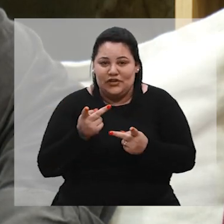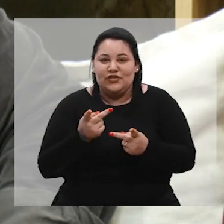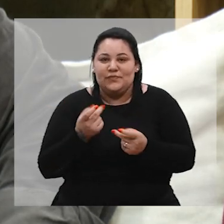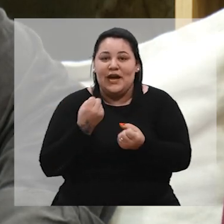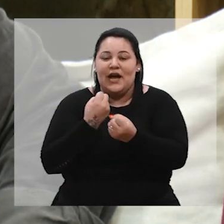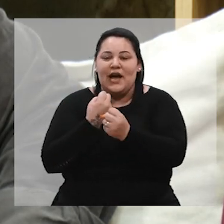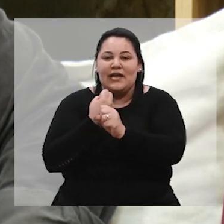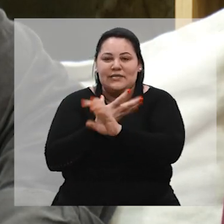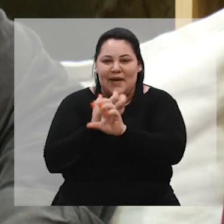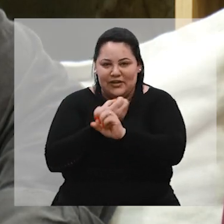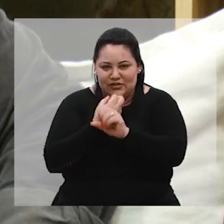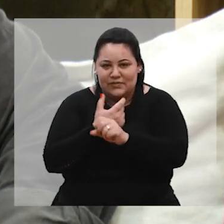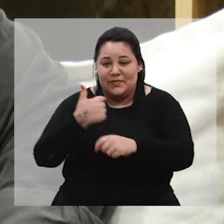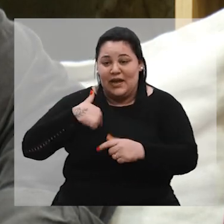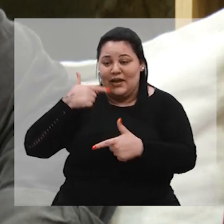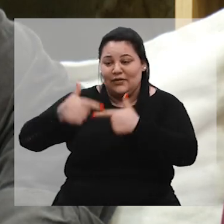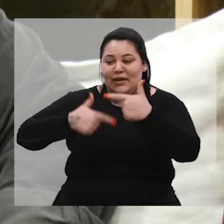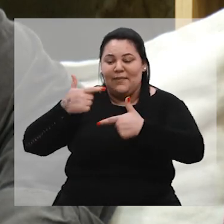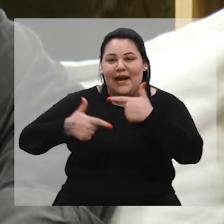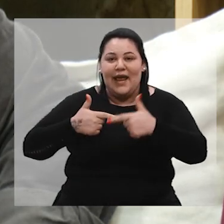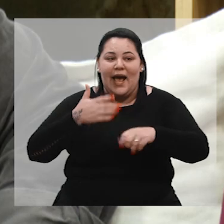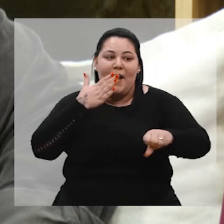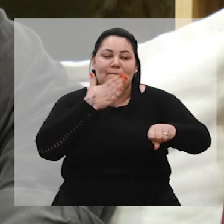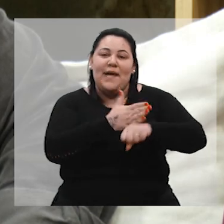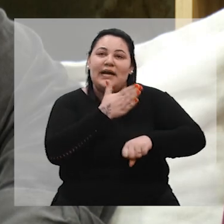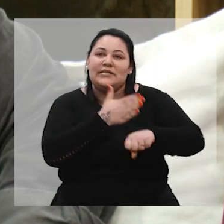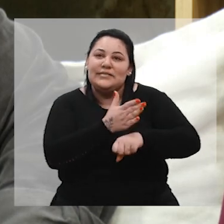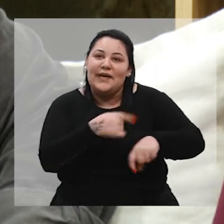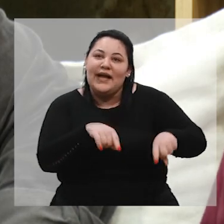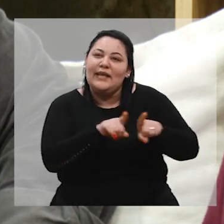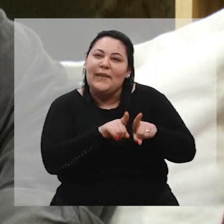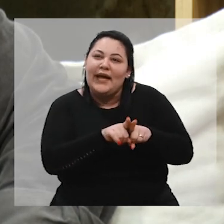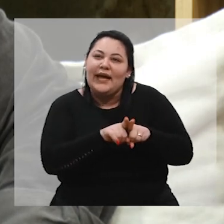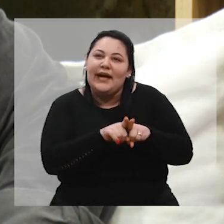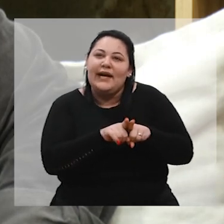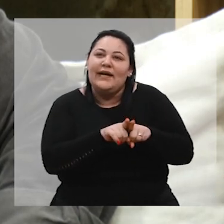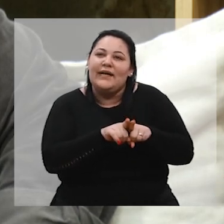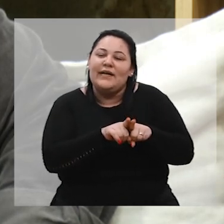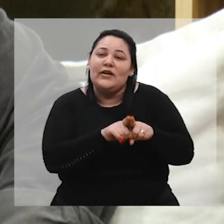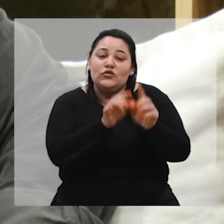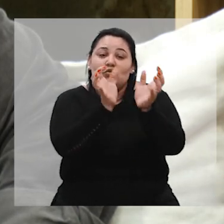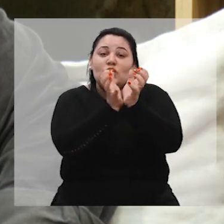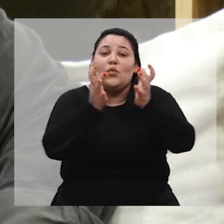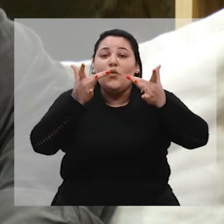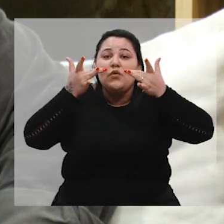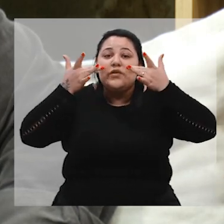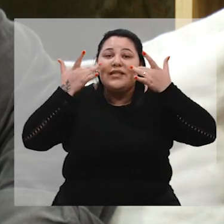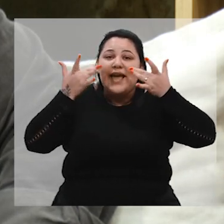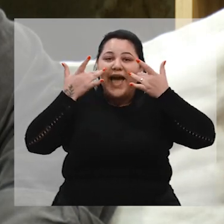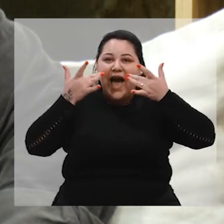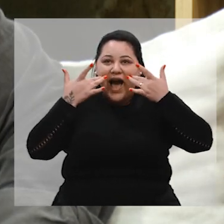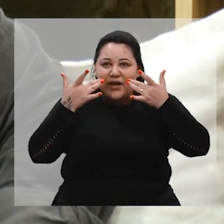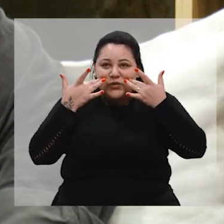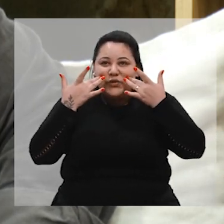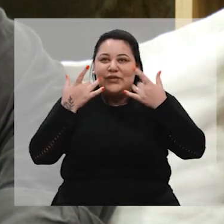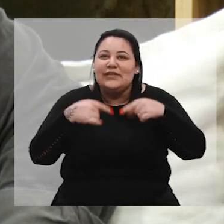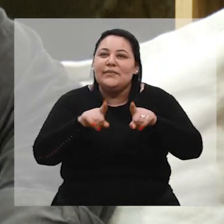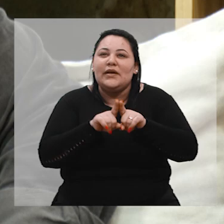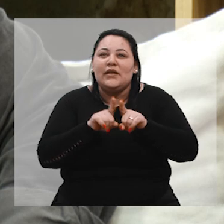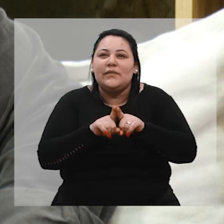enfim. Aí um belo dia eu recebi um convite, via SMED, assim, veio um convite para mim, para participar de um